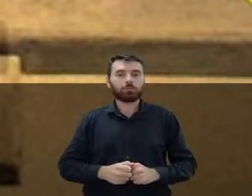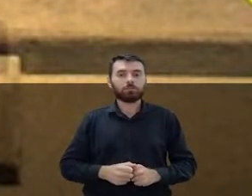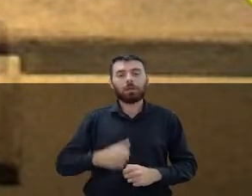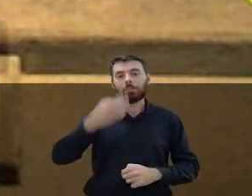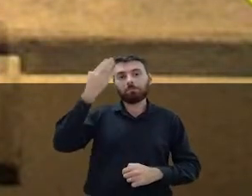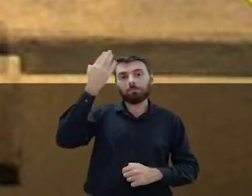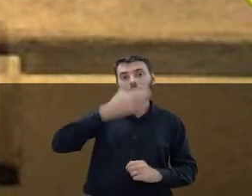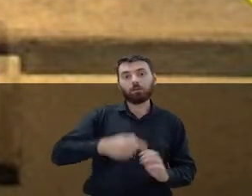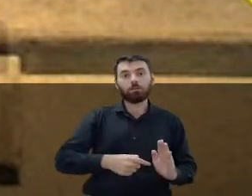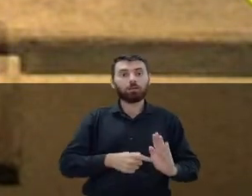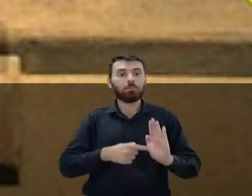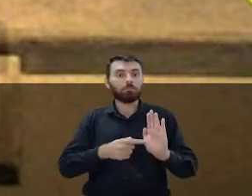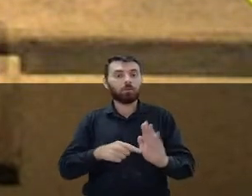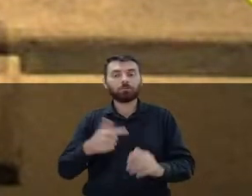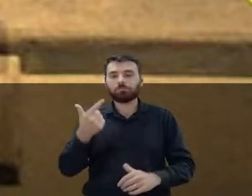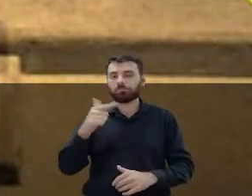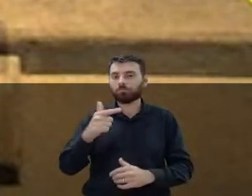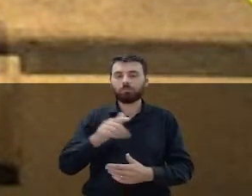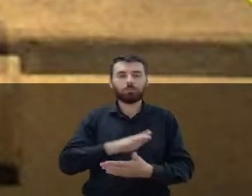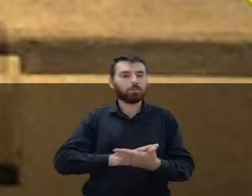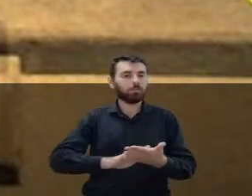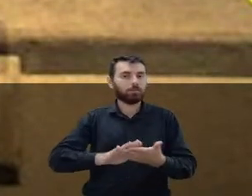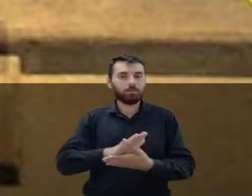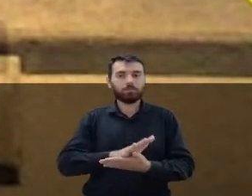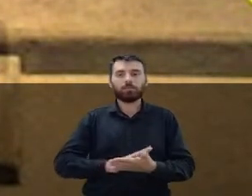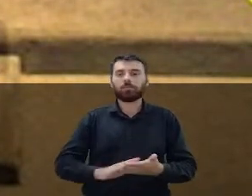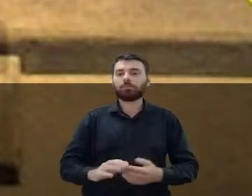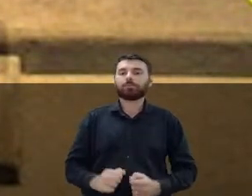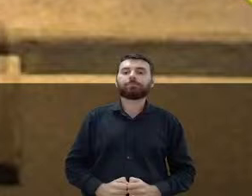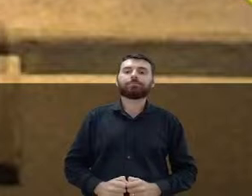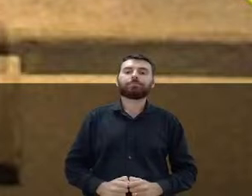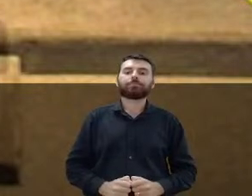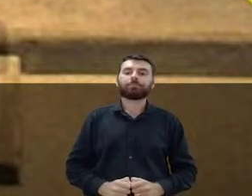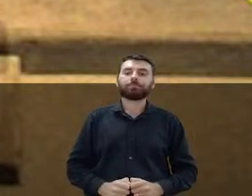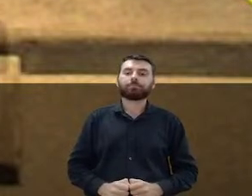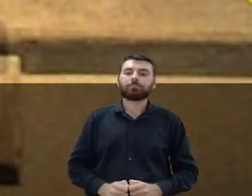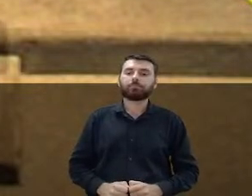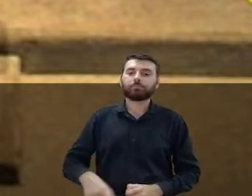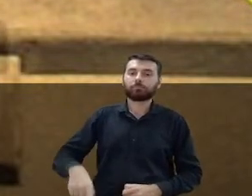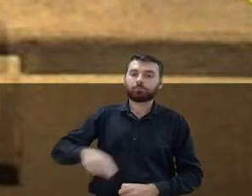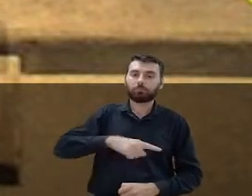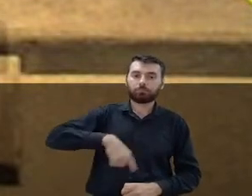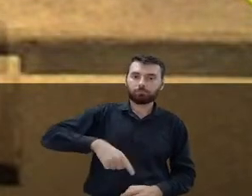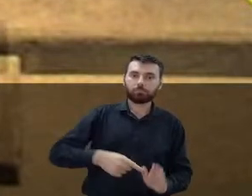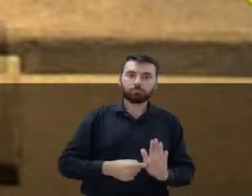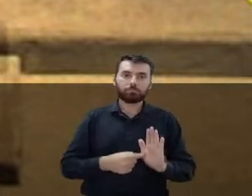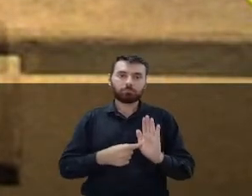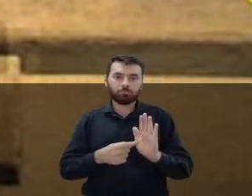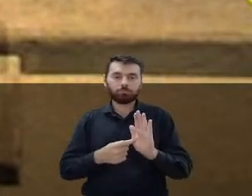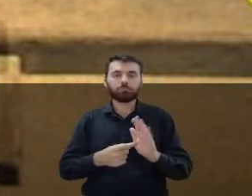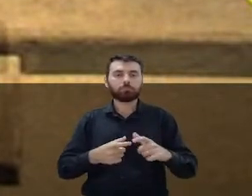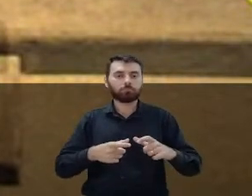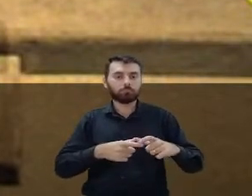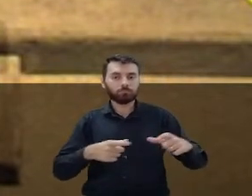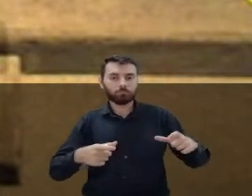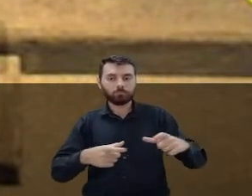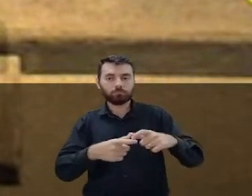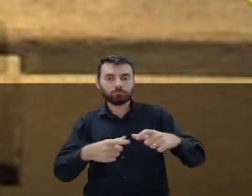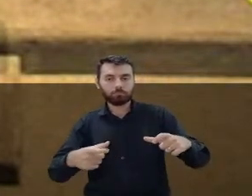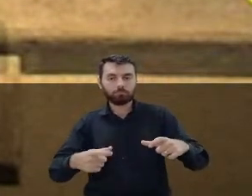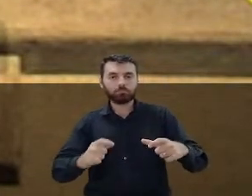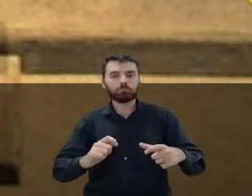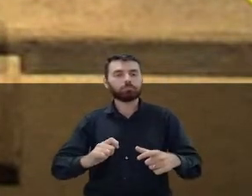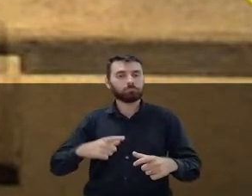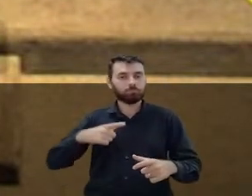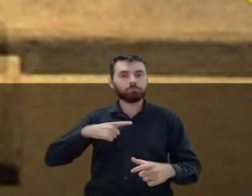comprovação. E, além de a gente demonstrar ali, com recibos, que só